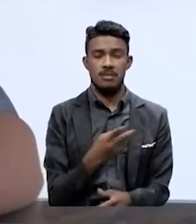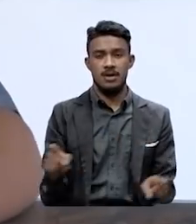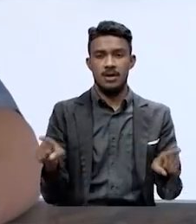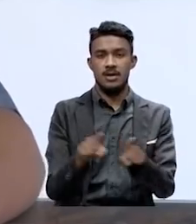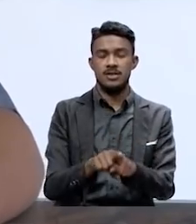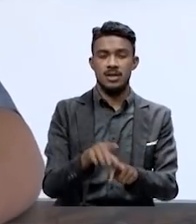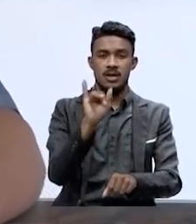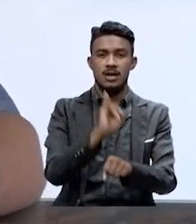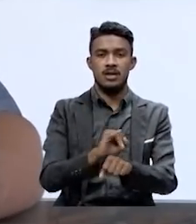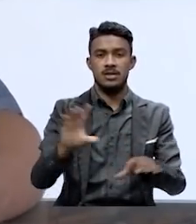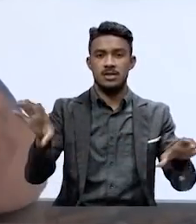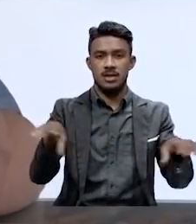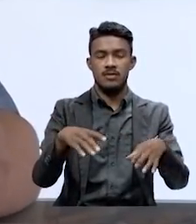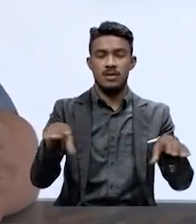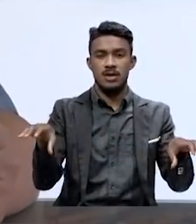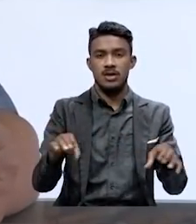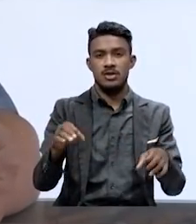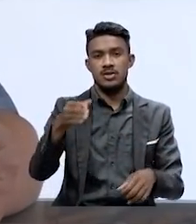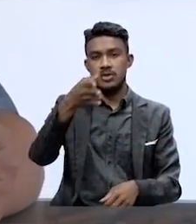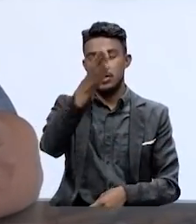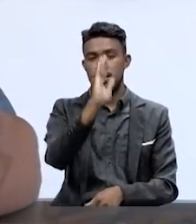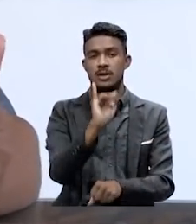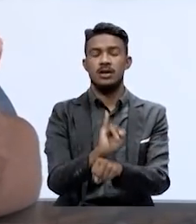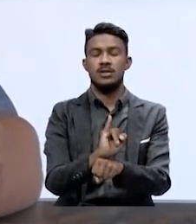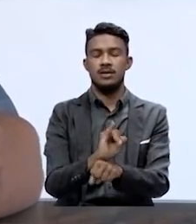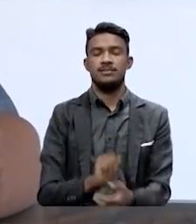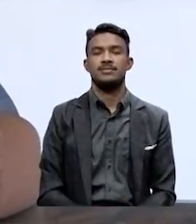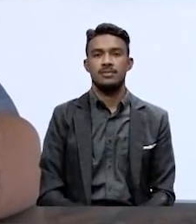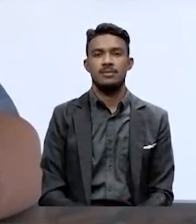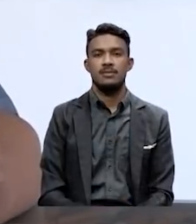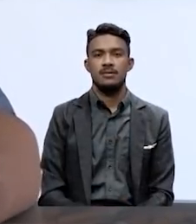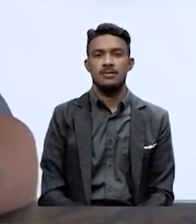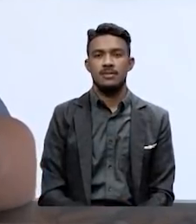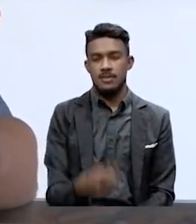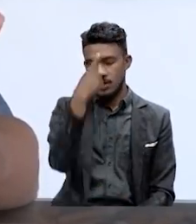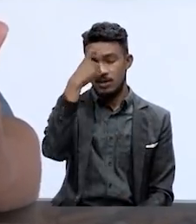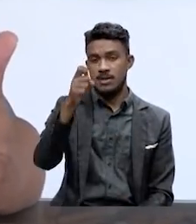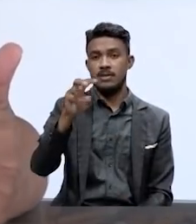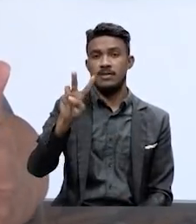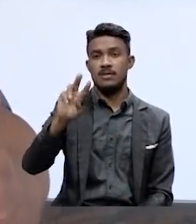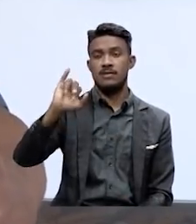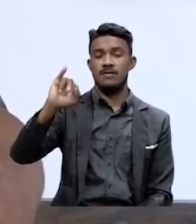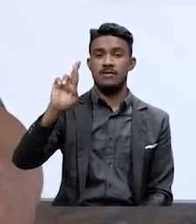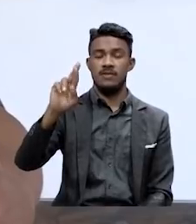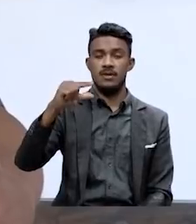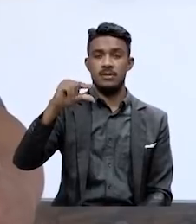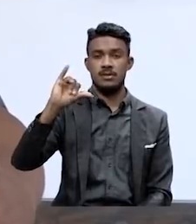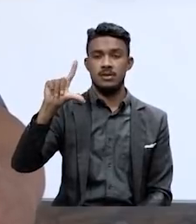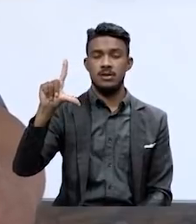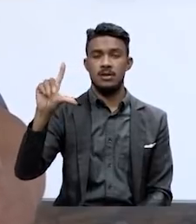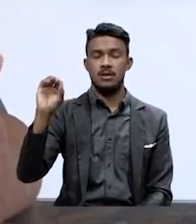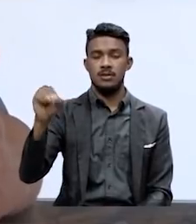salesiana serviço creda nia tanema Dom Virgílio usi congregação